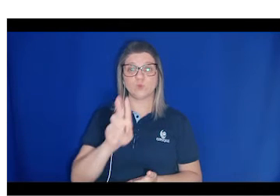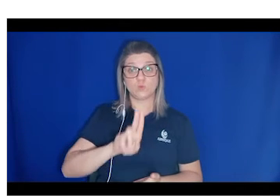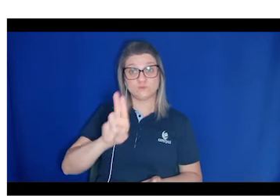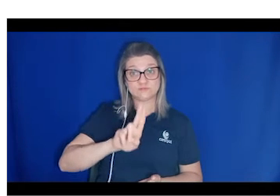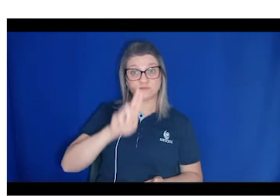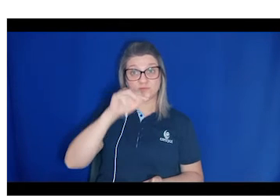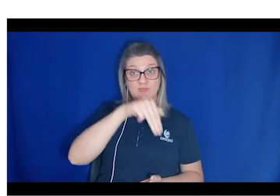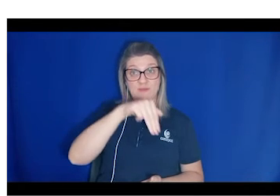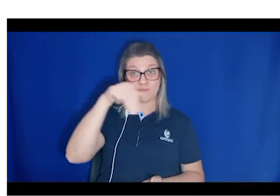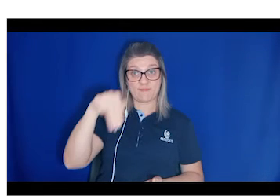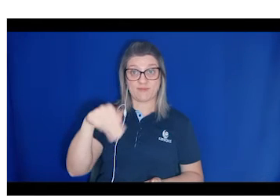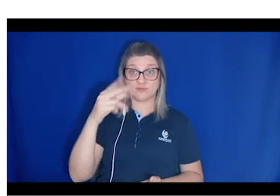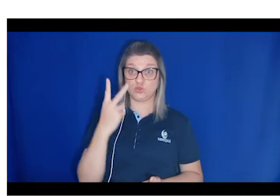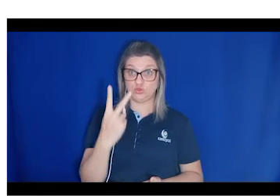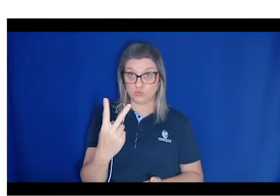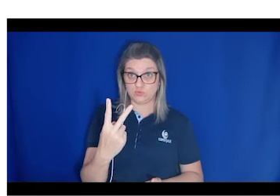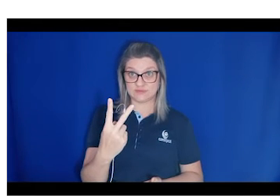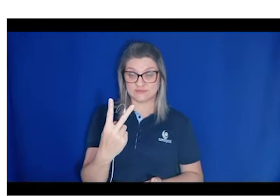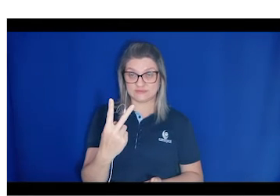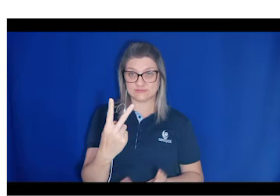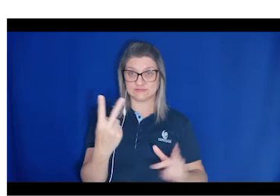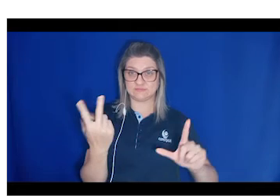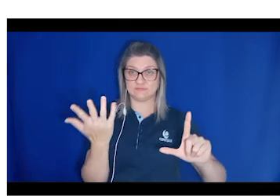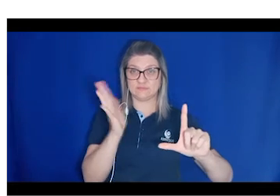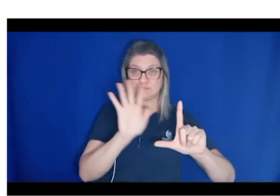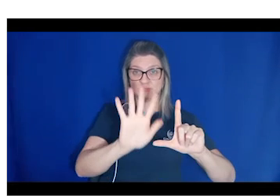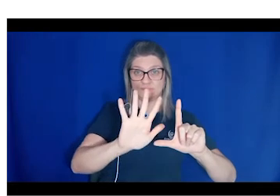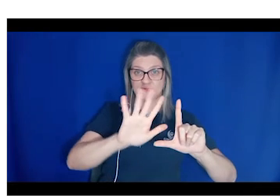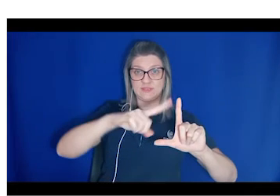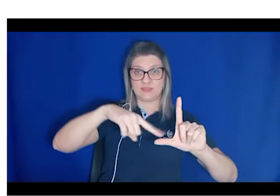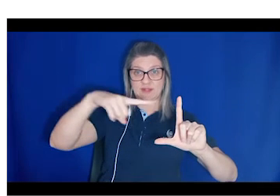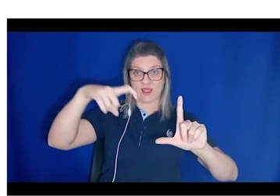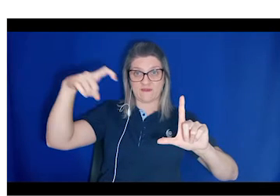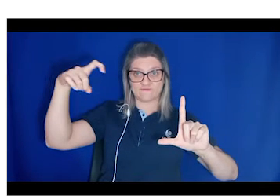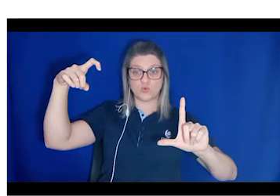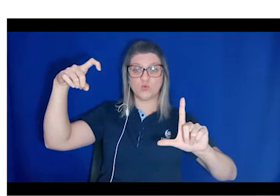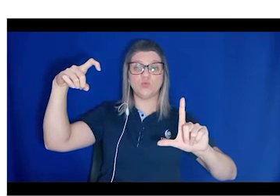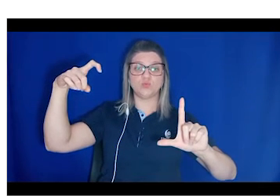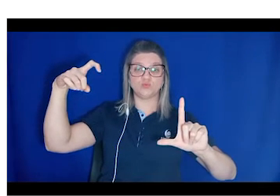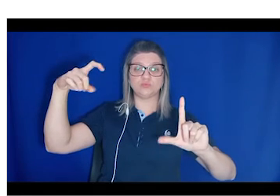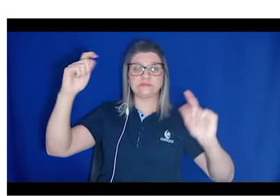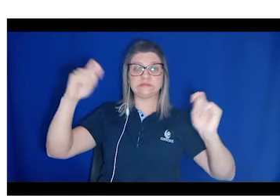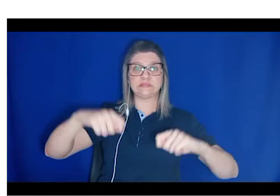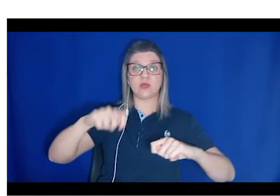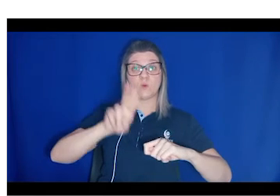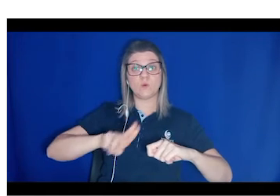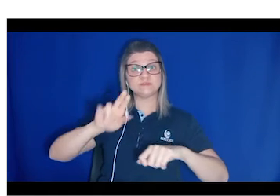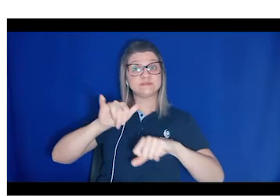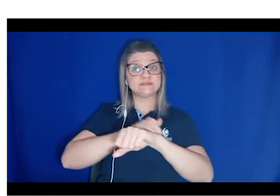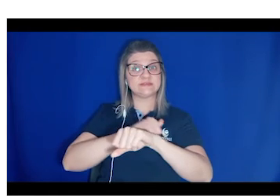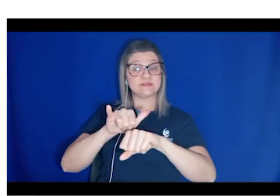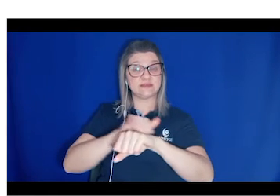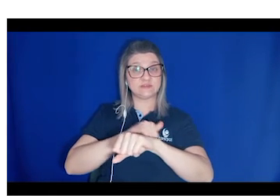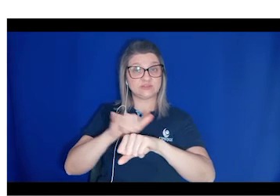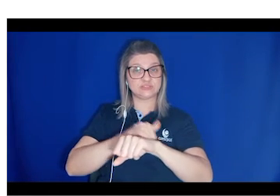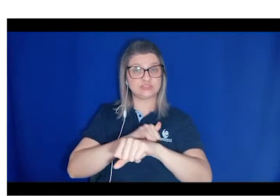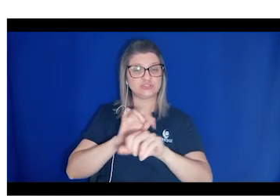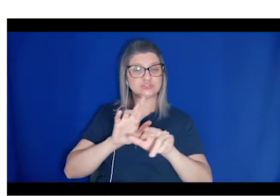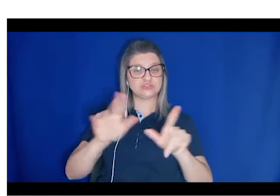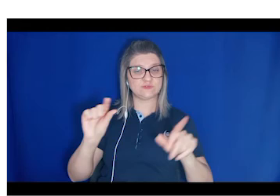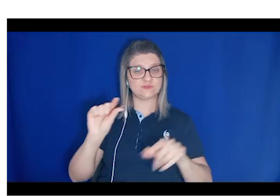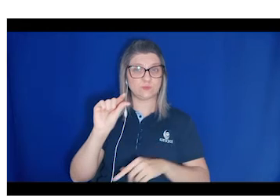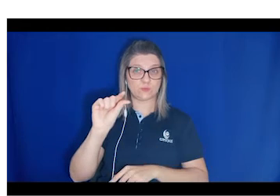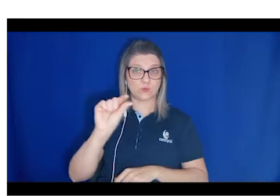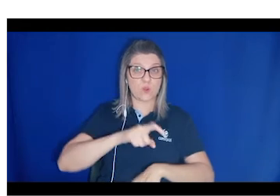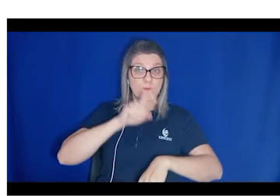Utilizando-se duas médias móveis sobre o gráfico, podemos utilizar a seguinte estratégia, um pouquinho diferente.